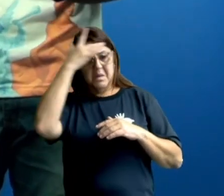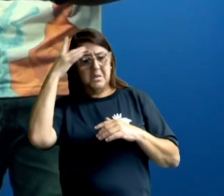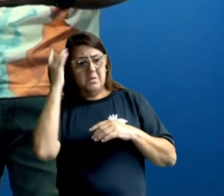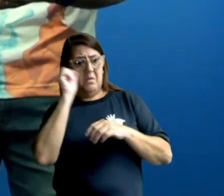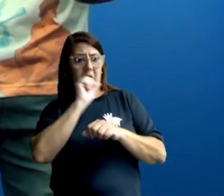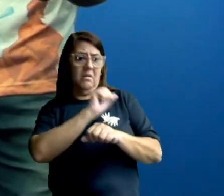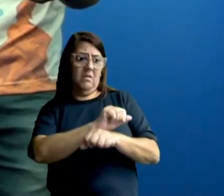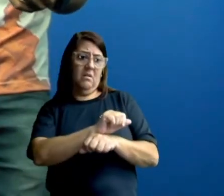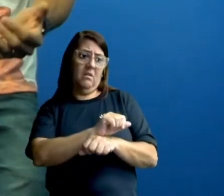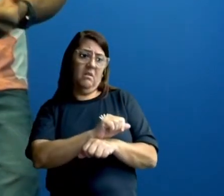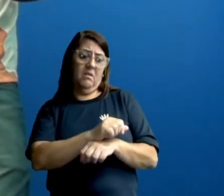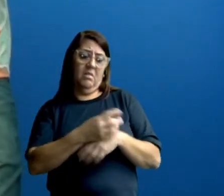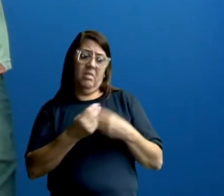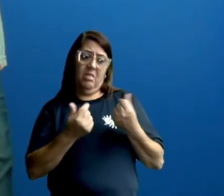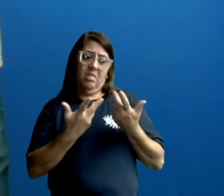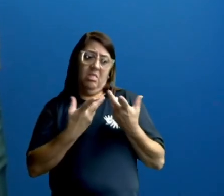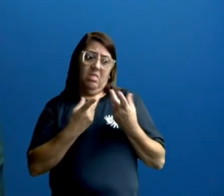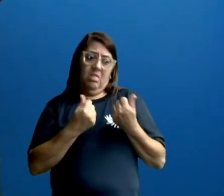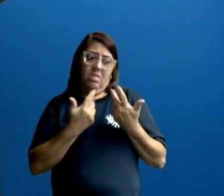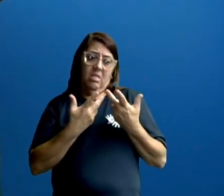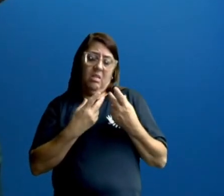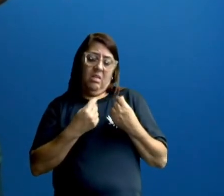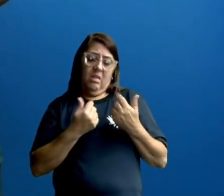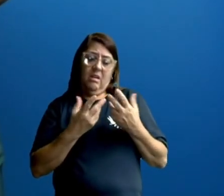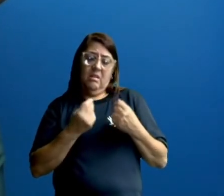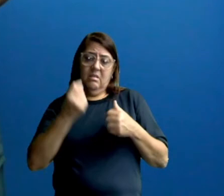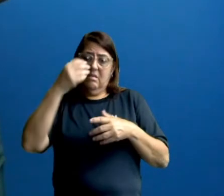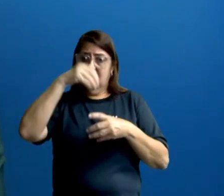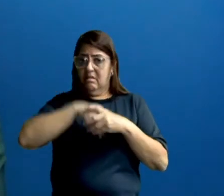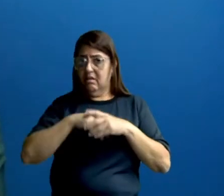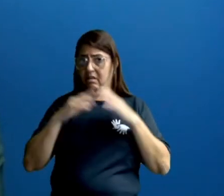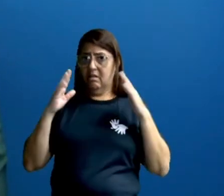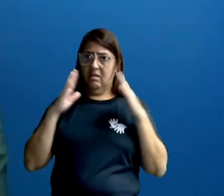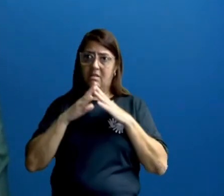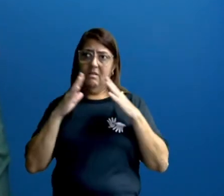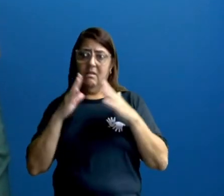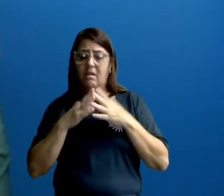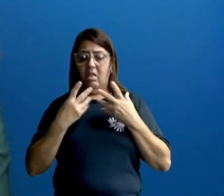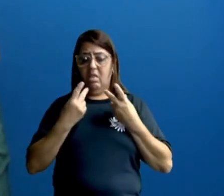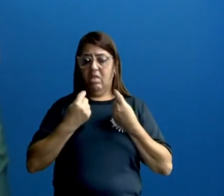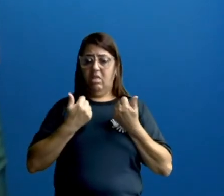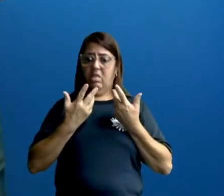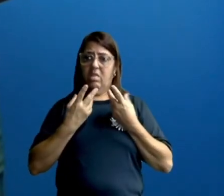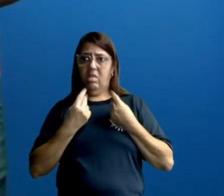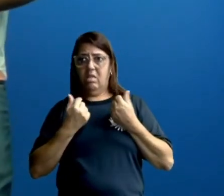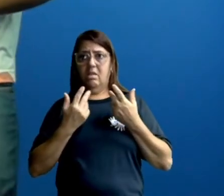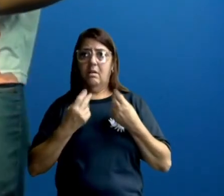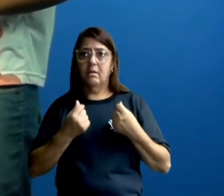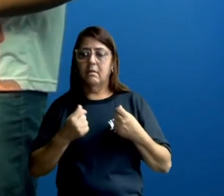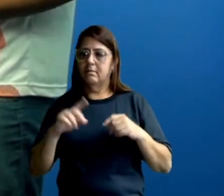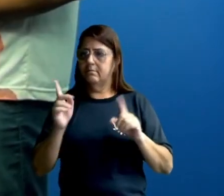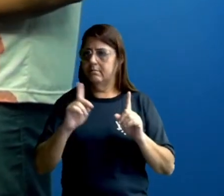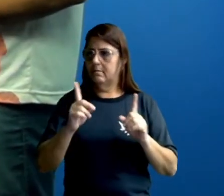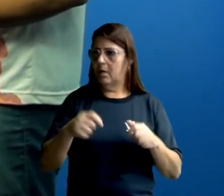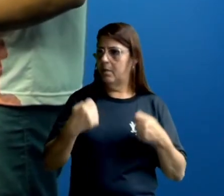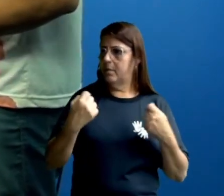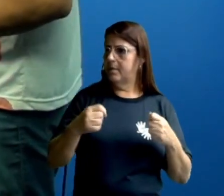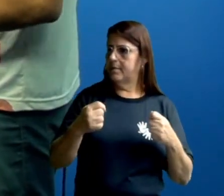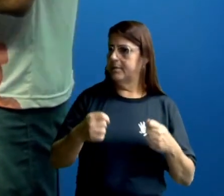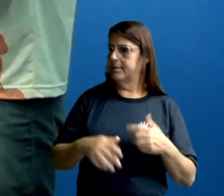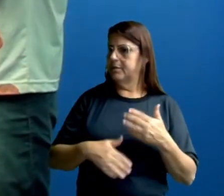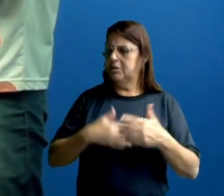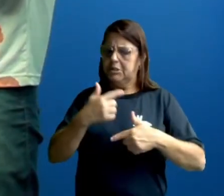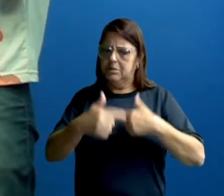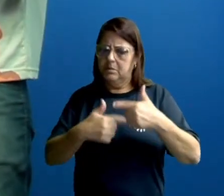não se movimentam, que não praticam atividade física, tá certo? Por se tornarem reféns de equipamentos tecnológicos,